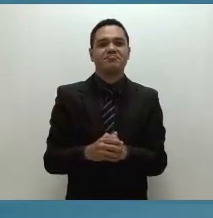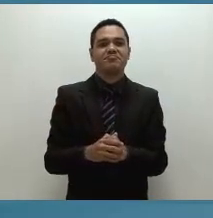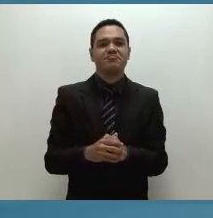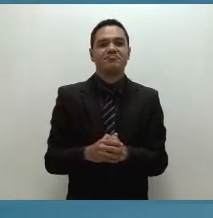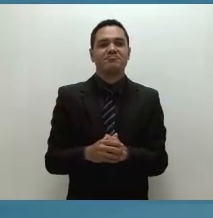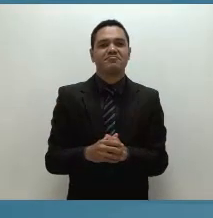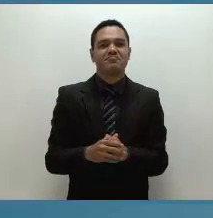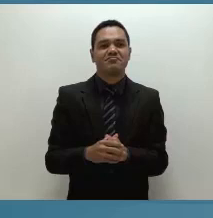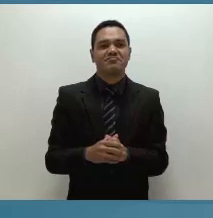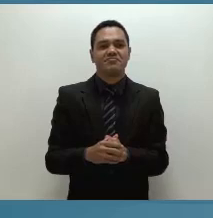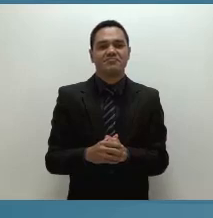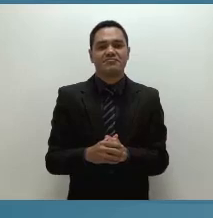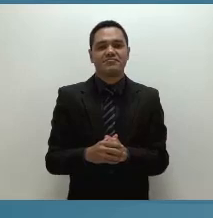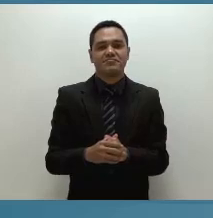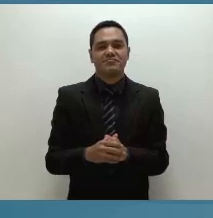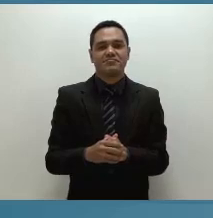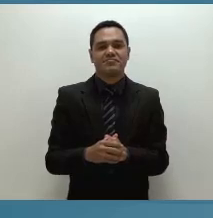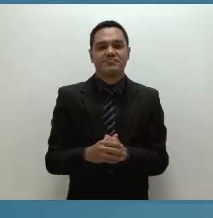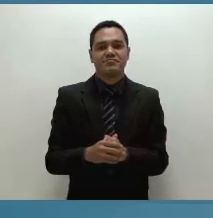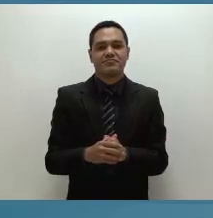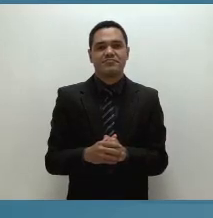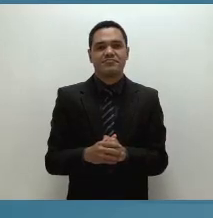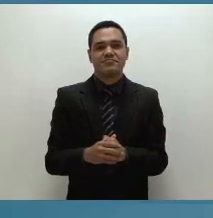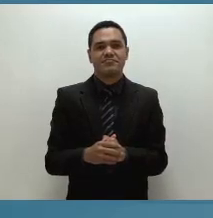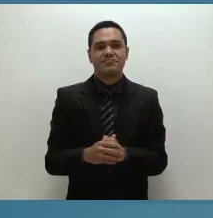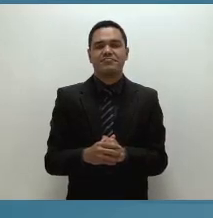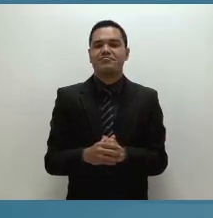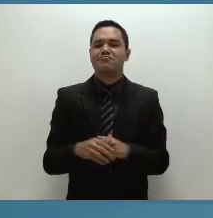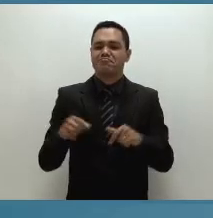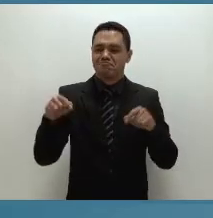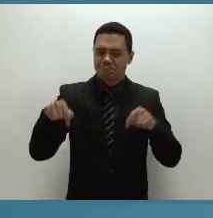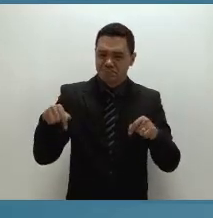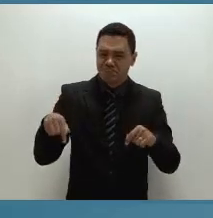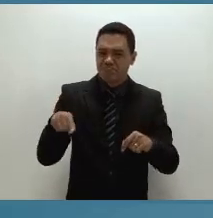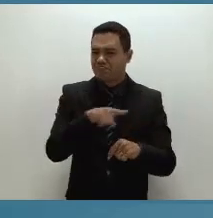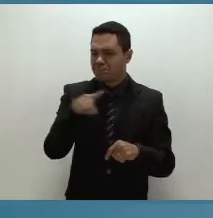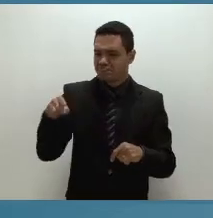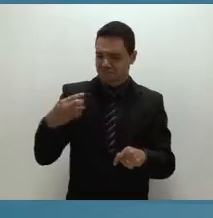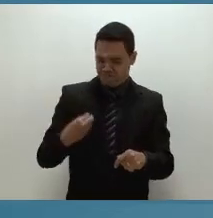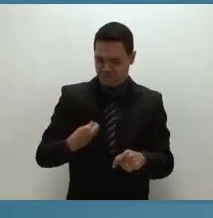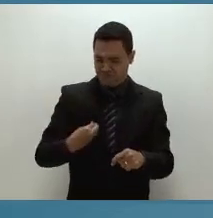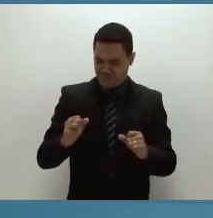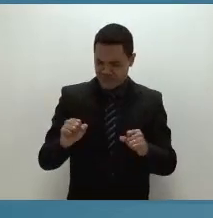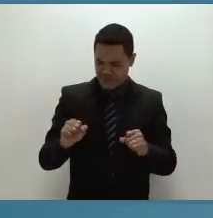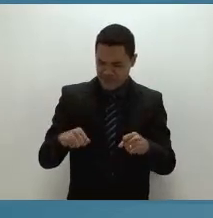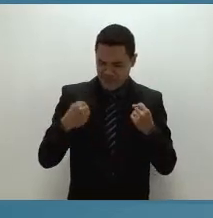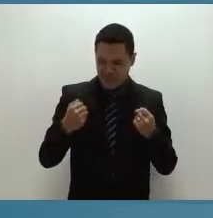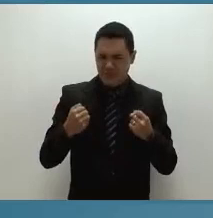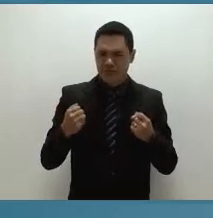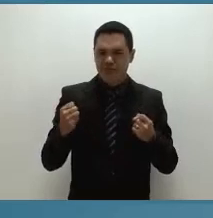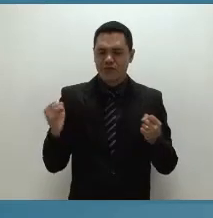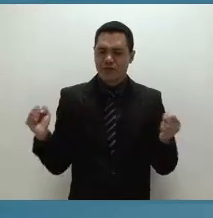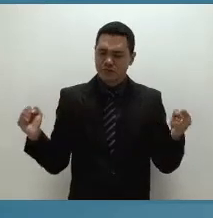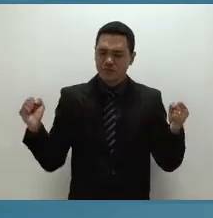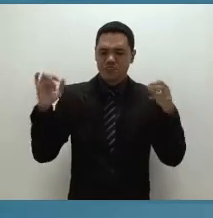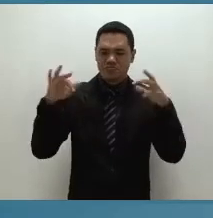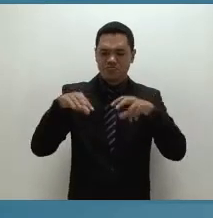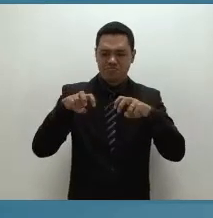existe a cada momento. É o comparecimento e a presença de todos.